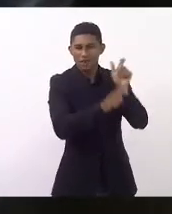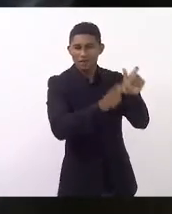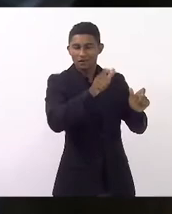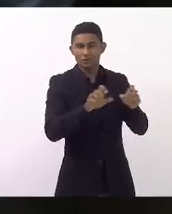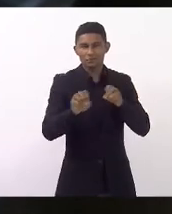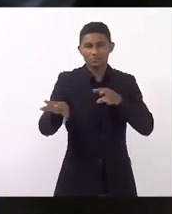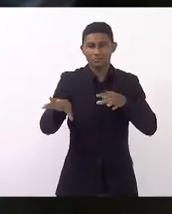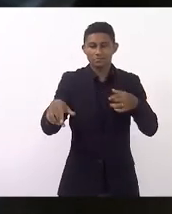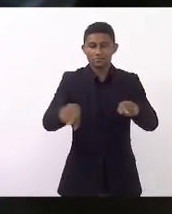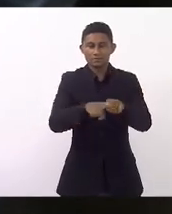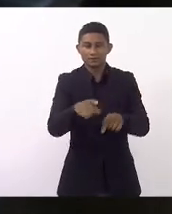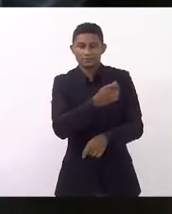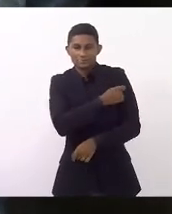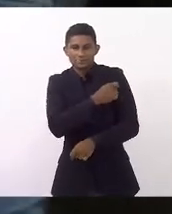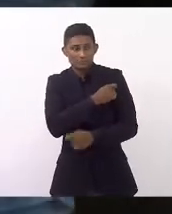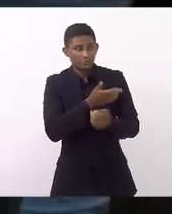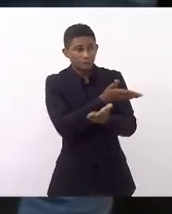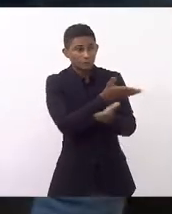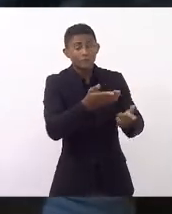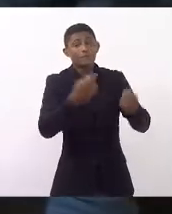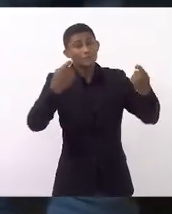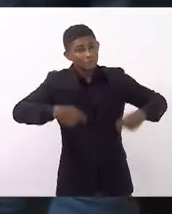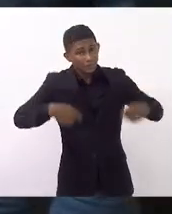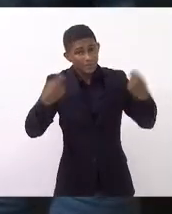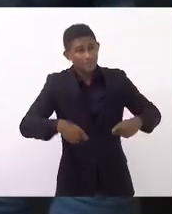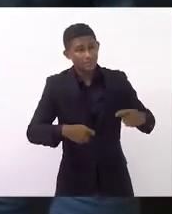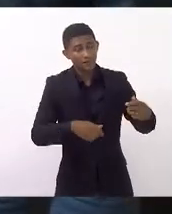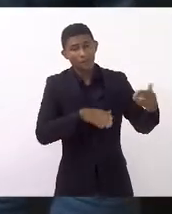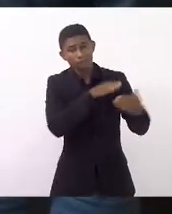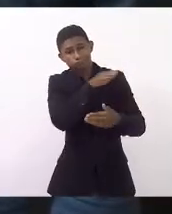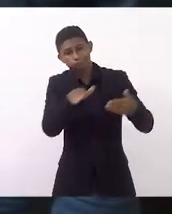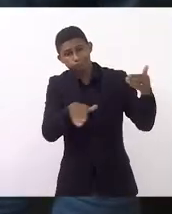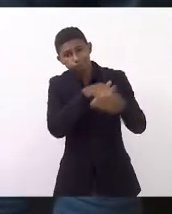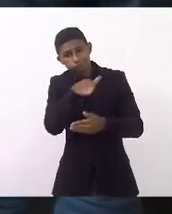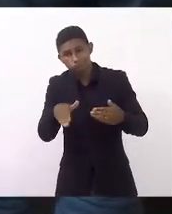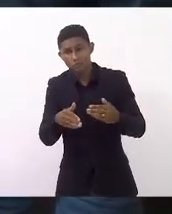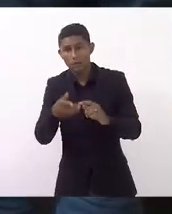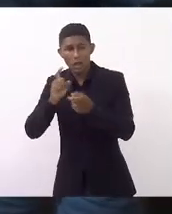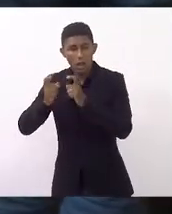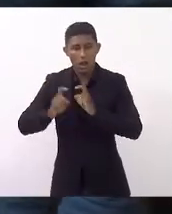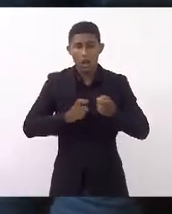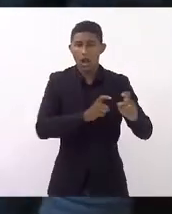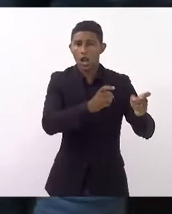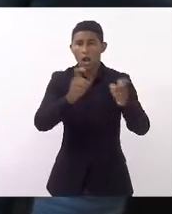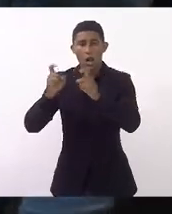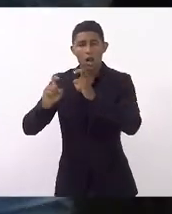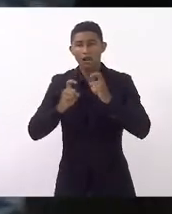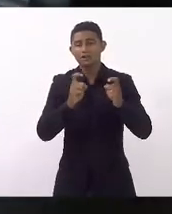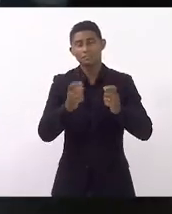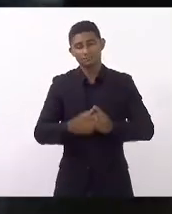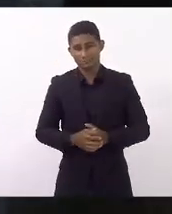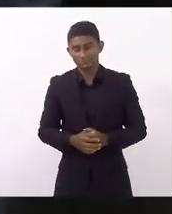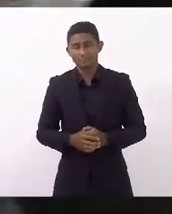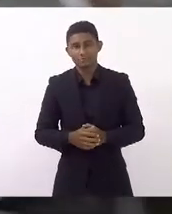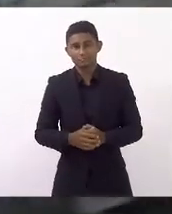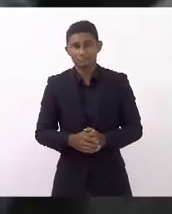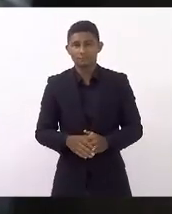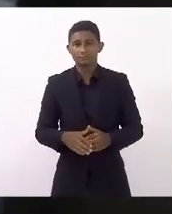Mink, pudessem participar de uma discussão responsável e aprofundada sobre isso.